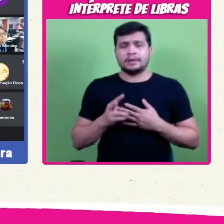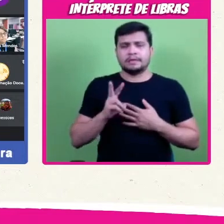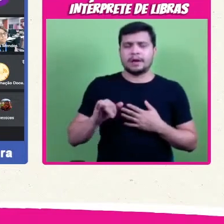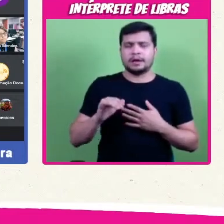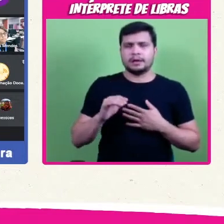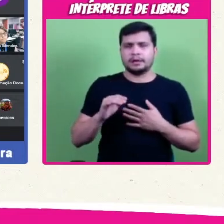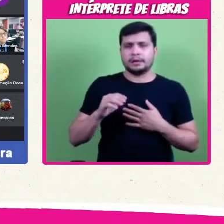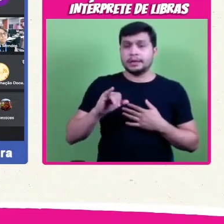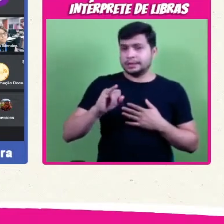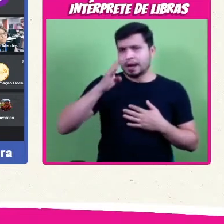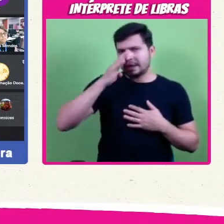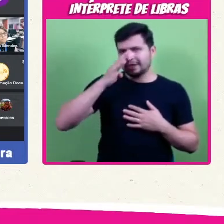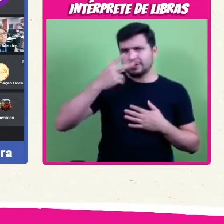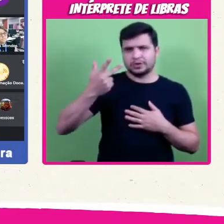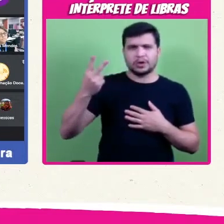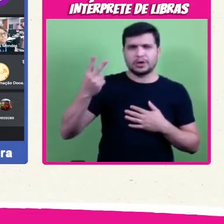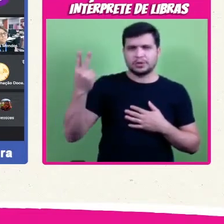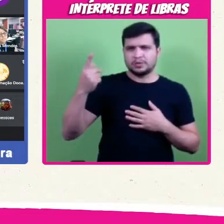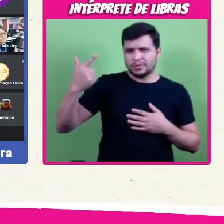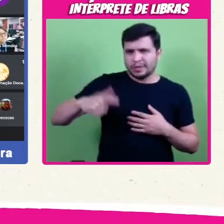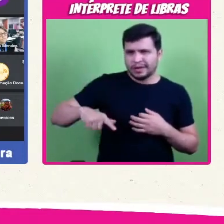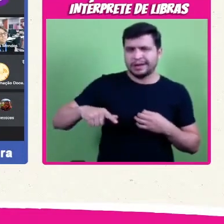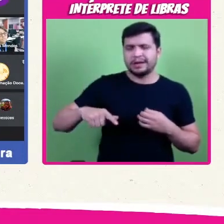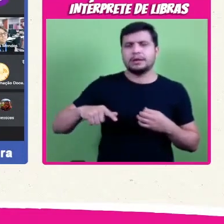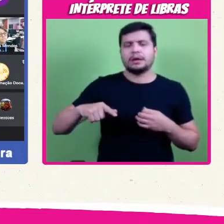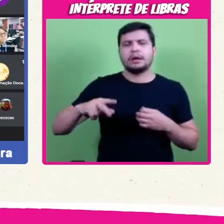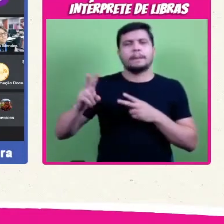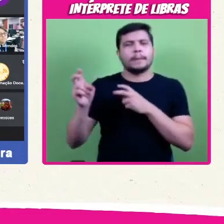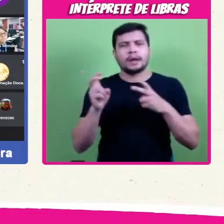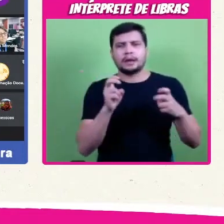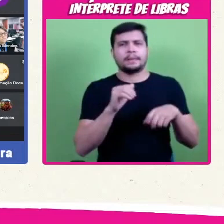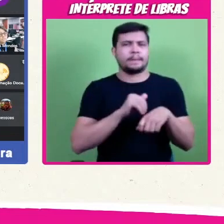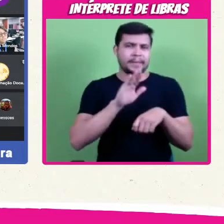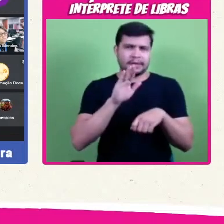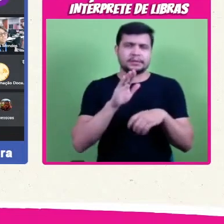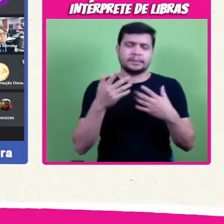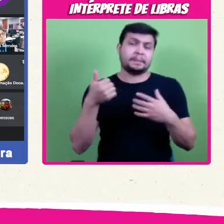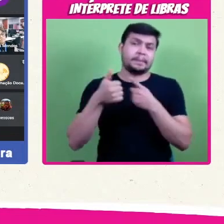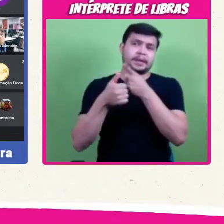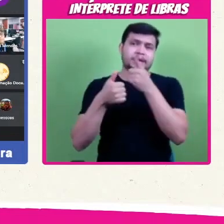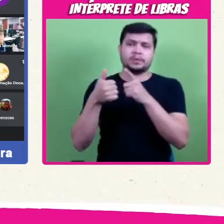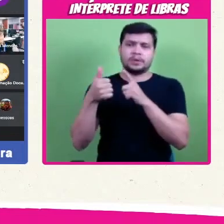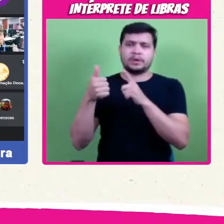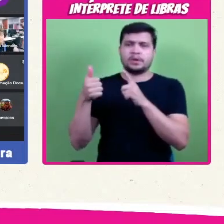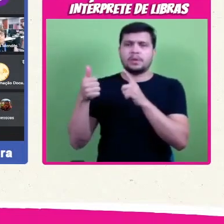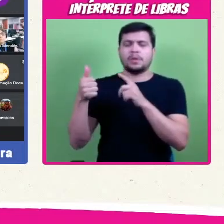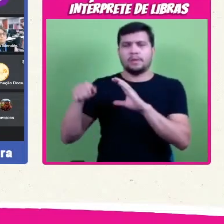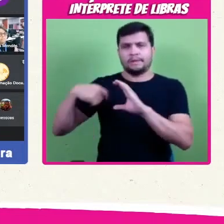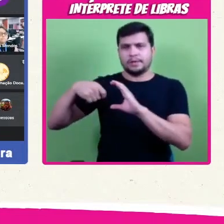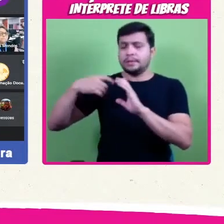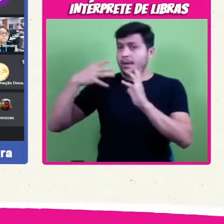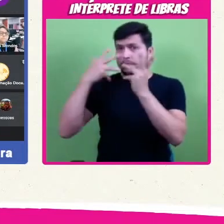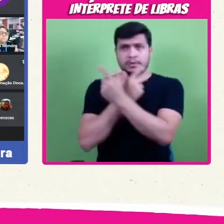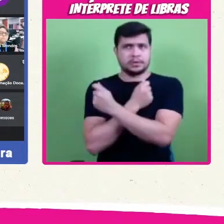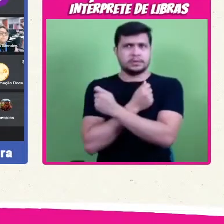nuances. Primeiro, filme lindo, né? Fotografia linda, delicada, os planos fechados. Você se